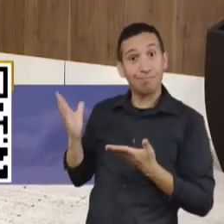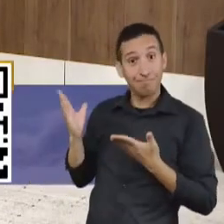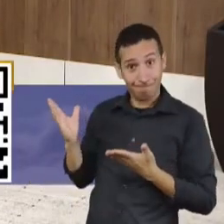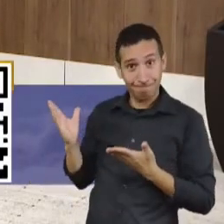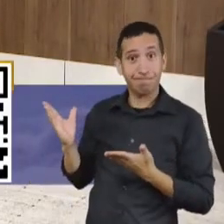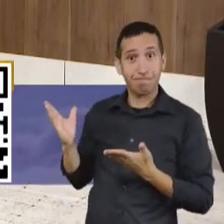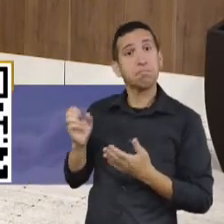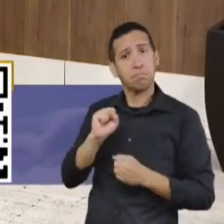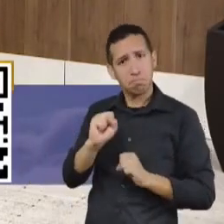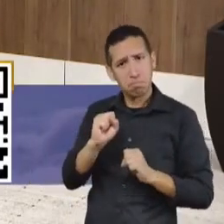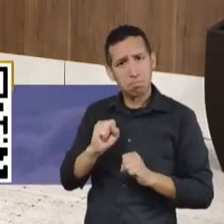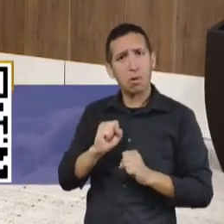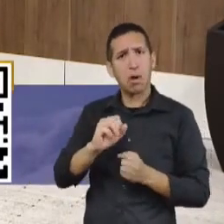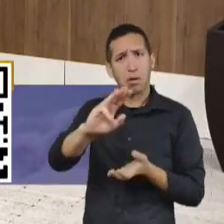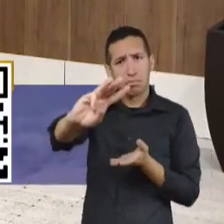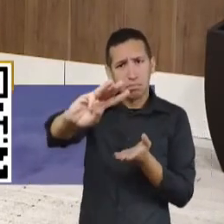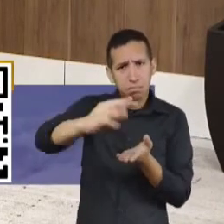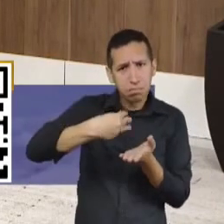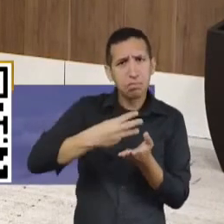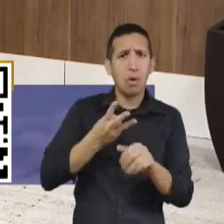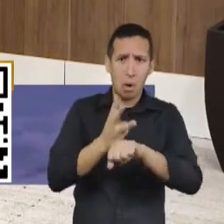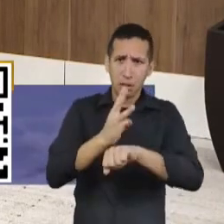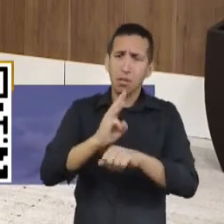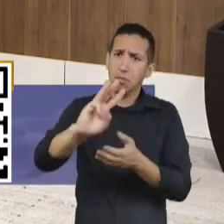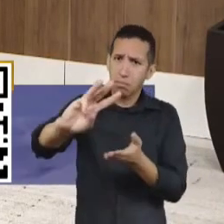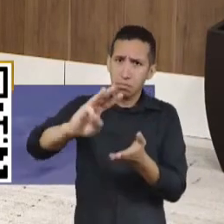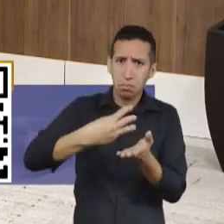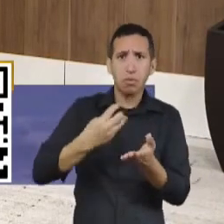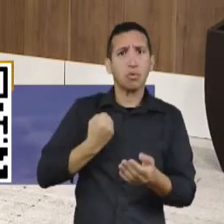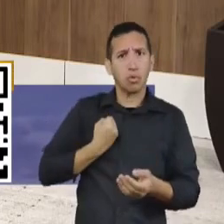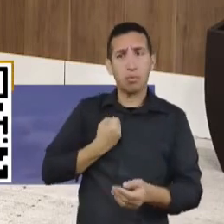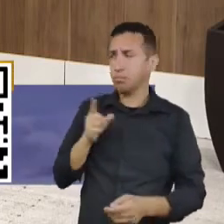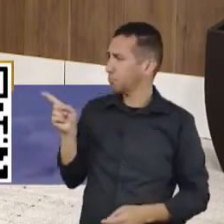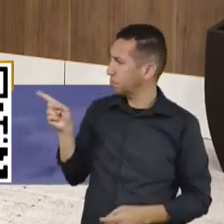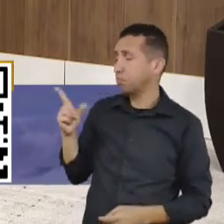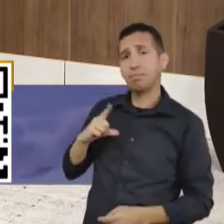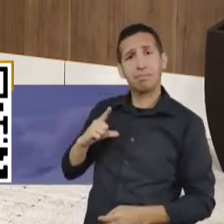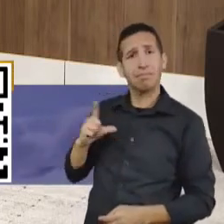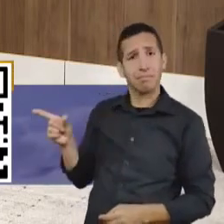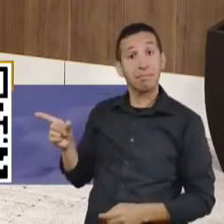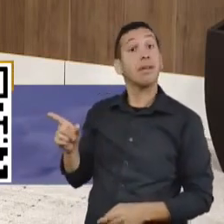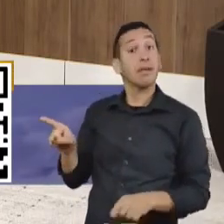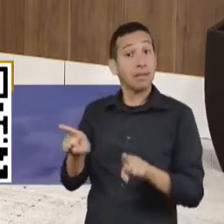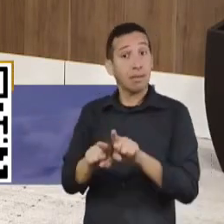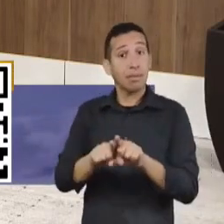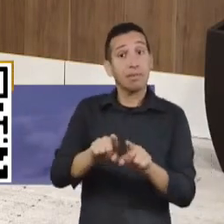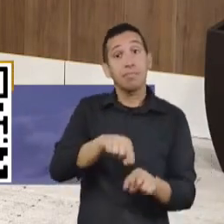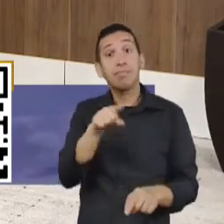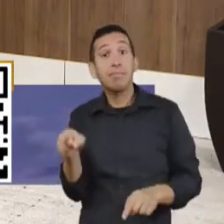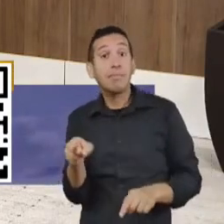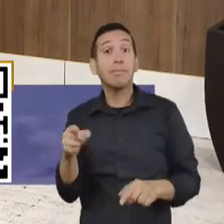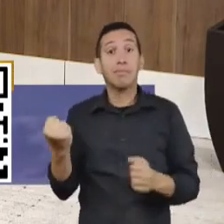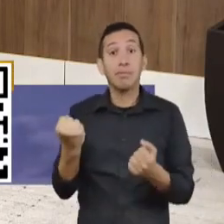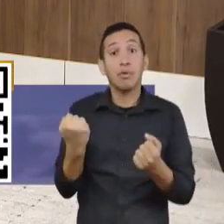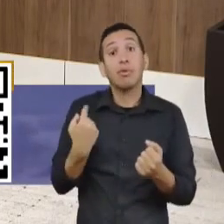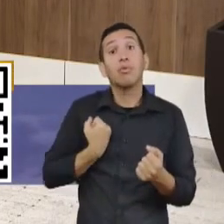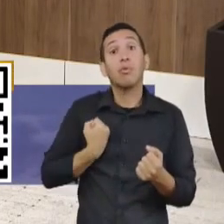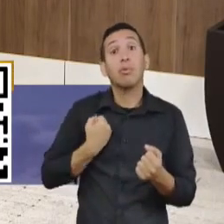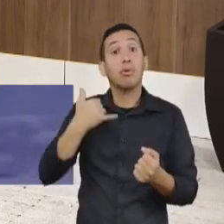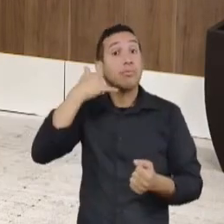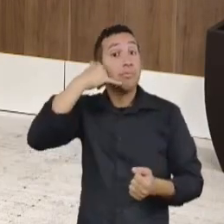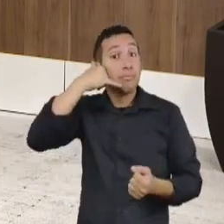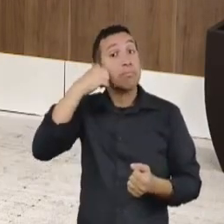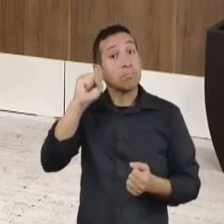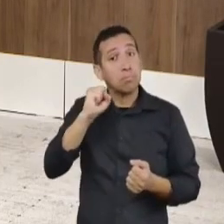da tela agora você pode mandar mensagem para o nosso WhatsApp nesse número que aparece aí na sua tela além dele tem também um número de